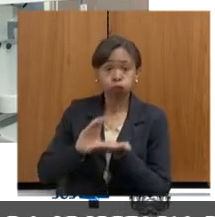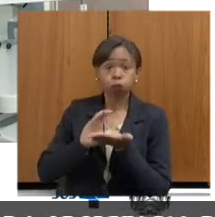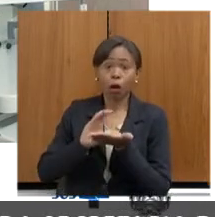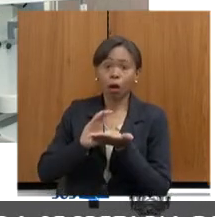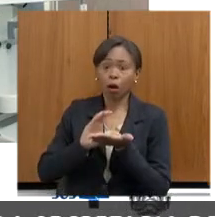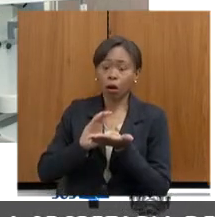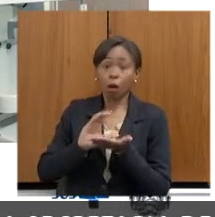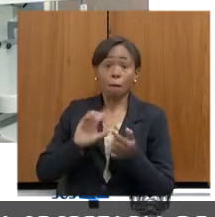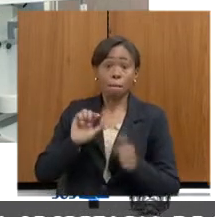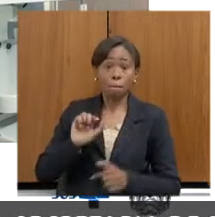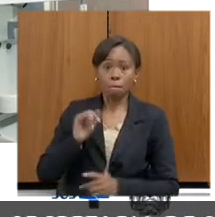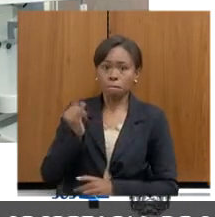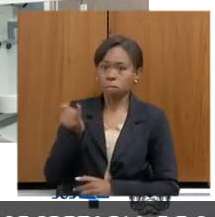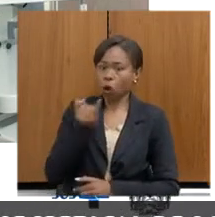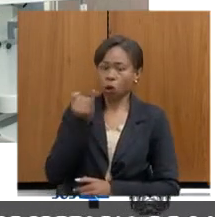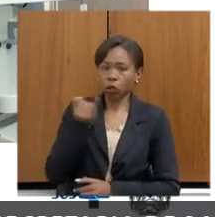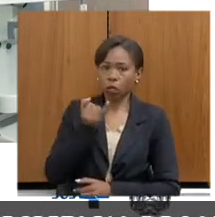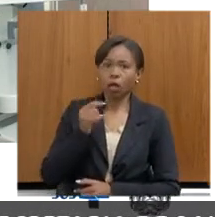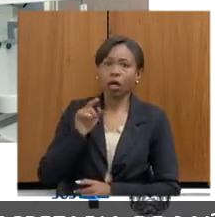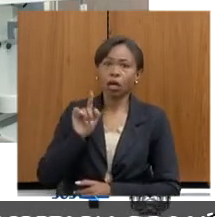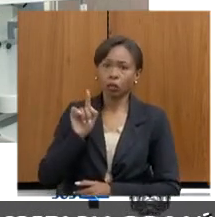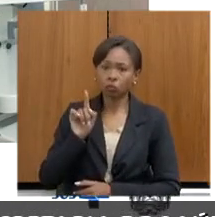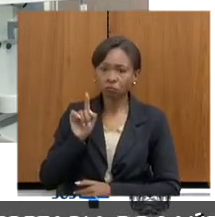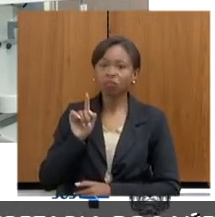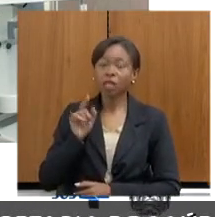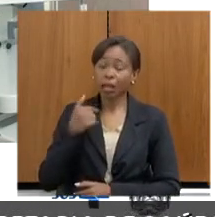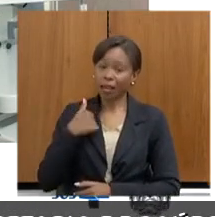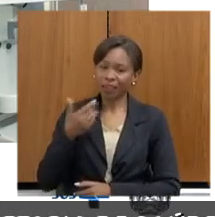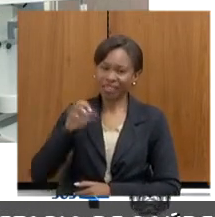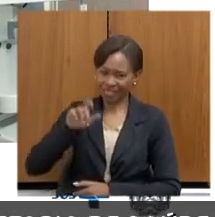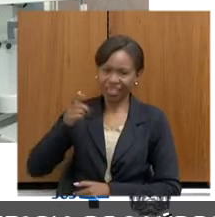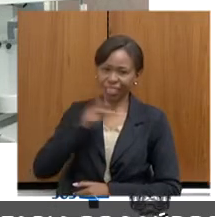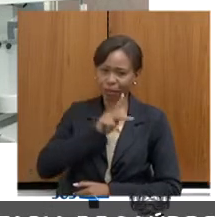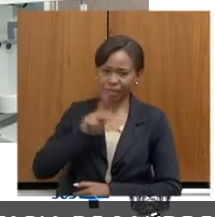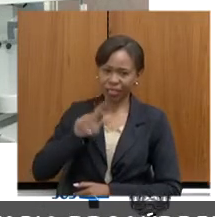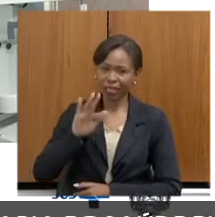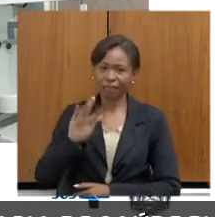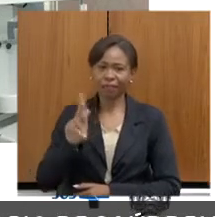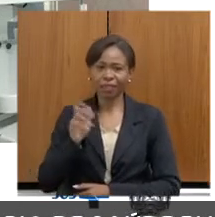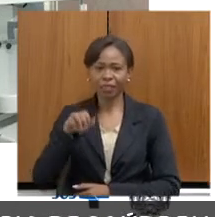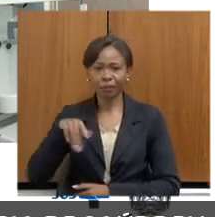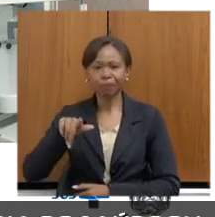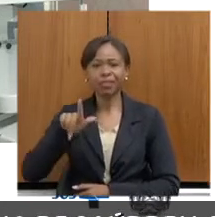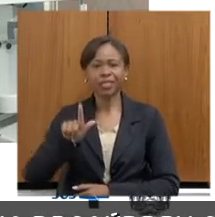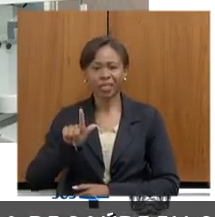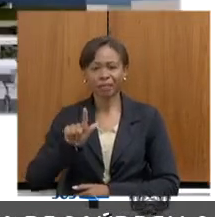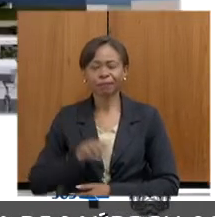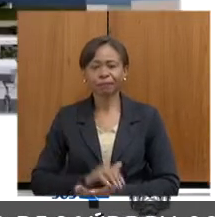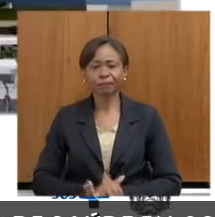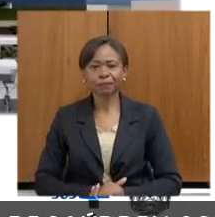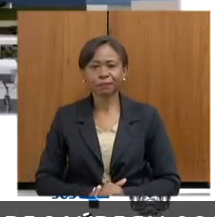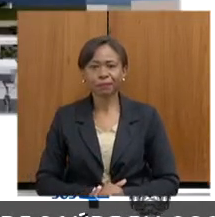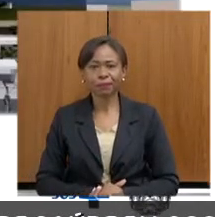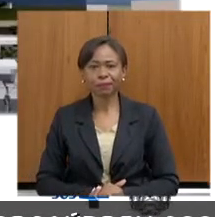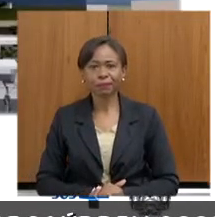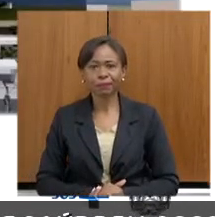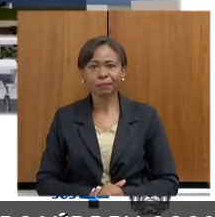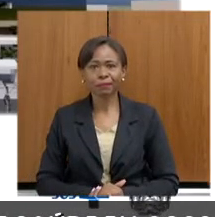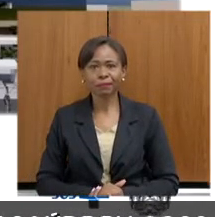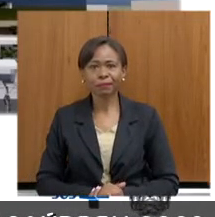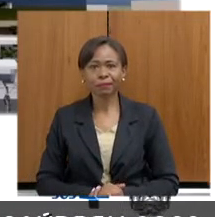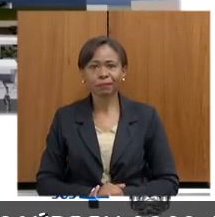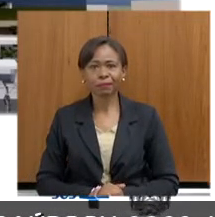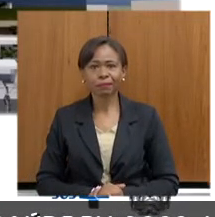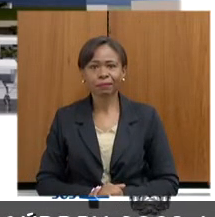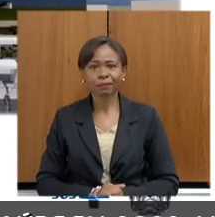muito importante meu orgulho é muito com o tecido presidente de lá ele está se modernizando pode passar de novo e